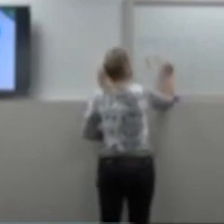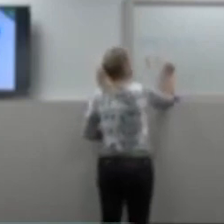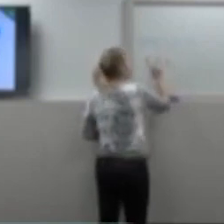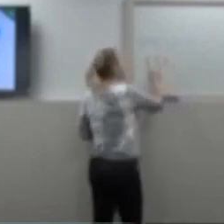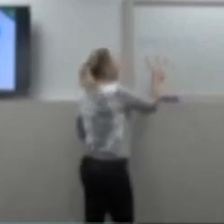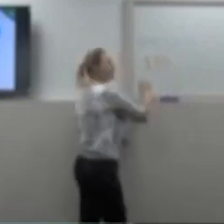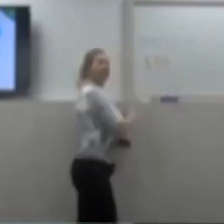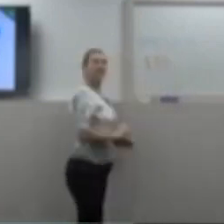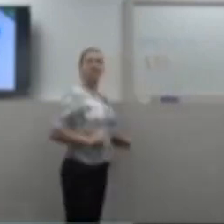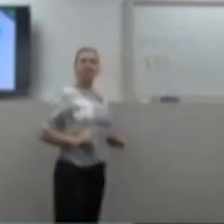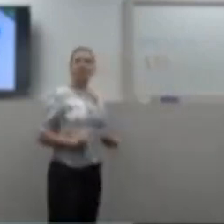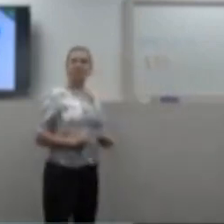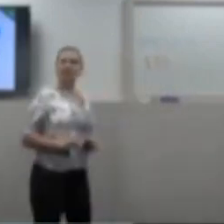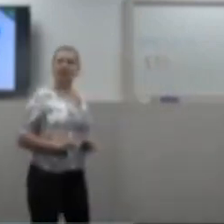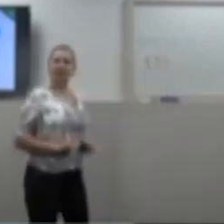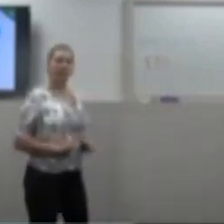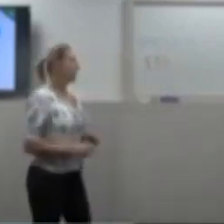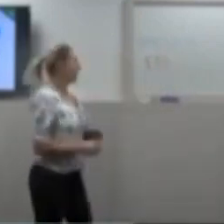83.